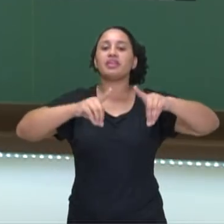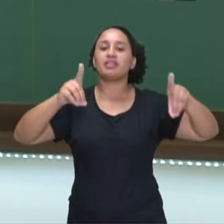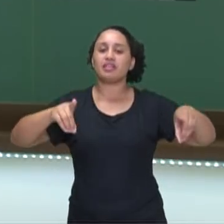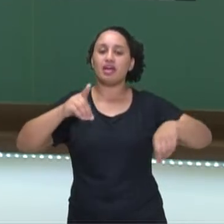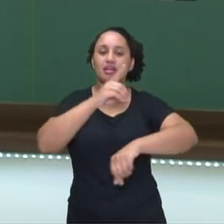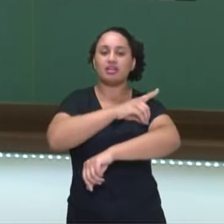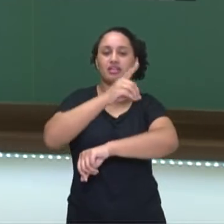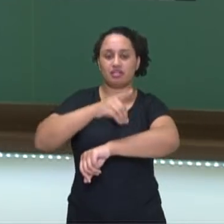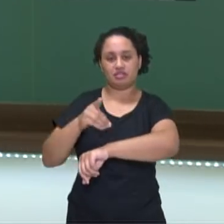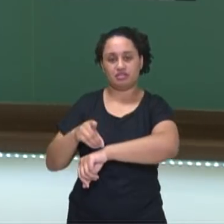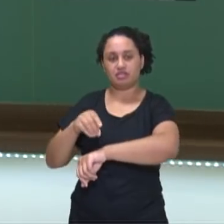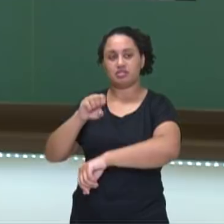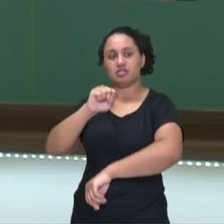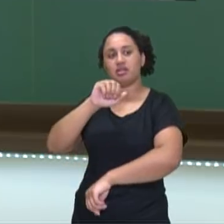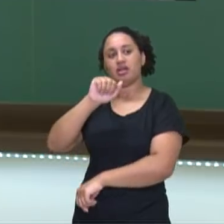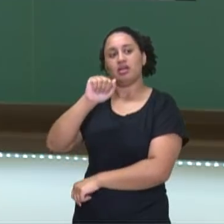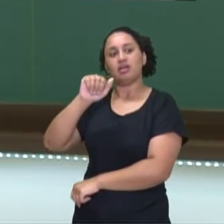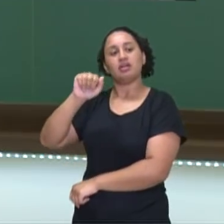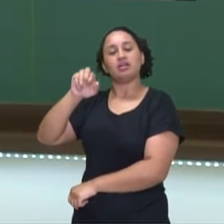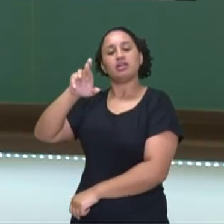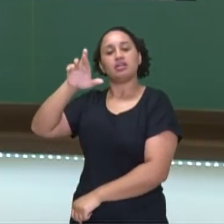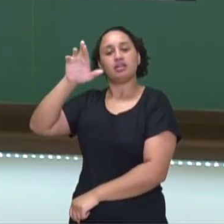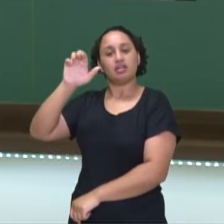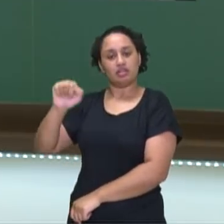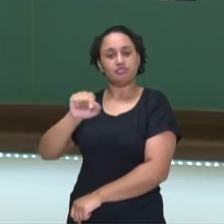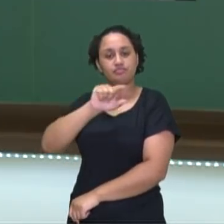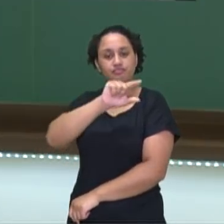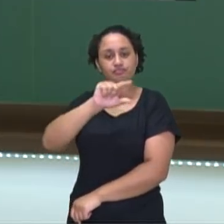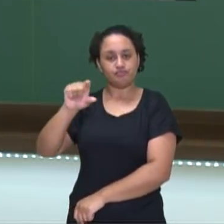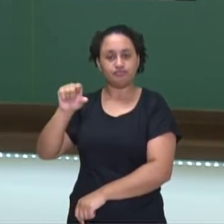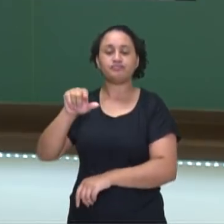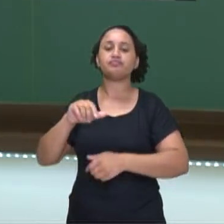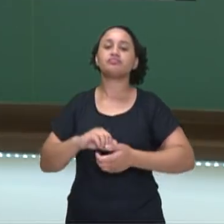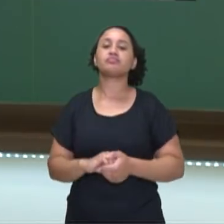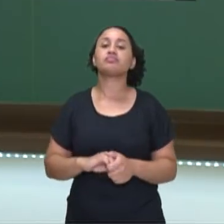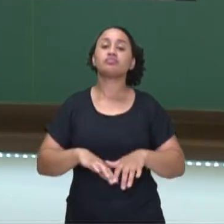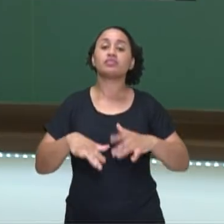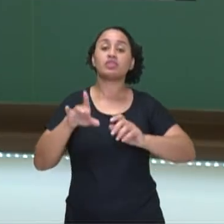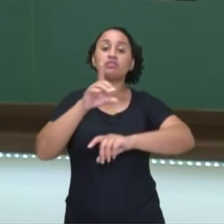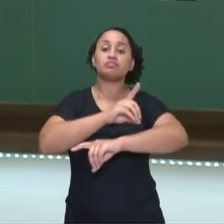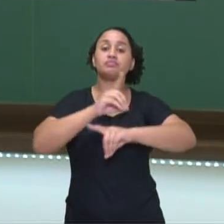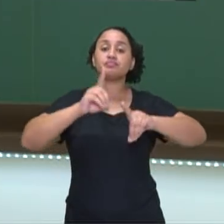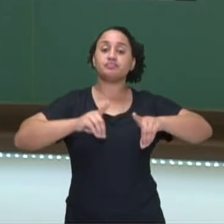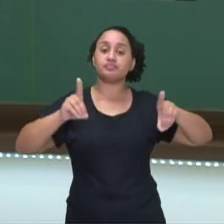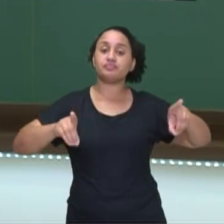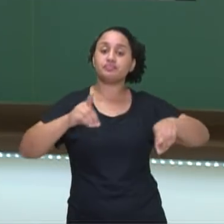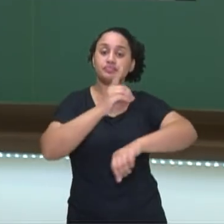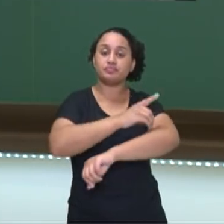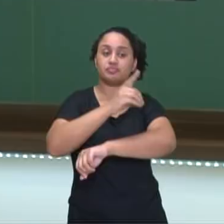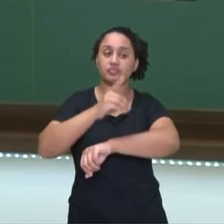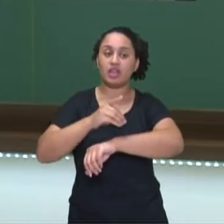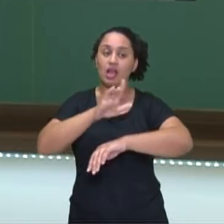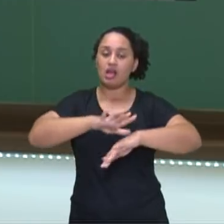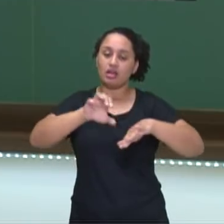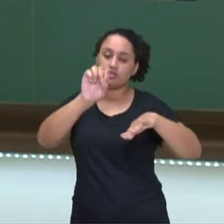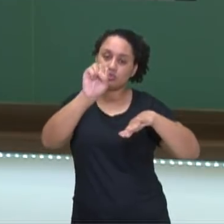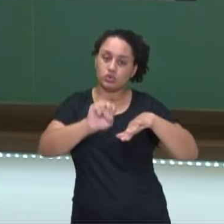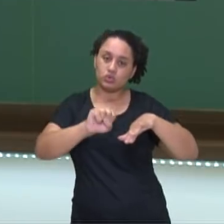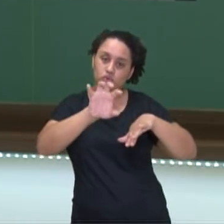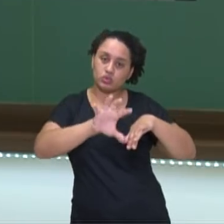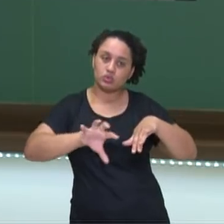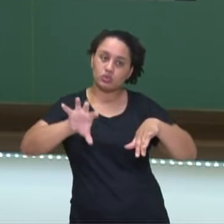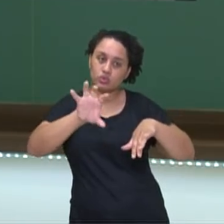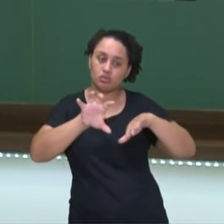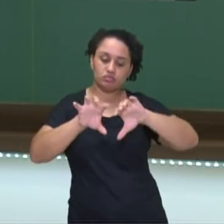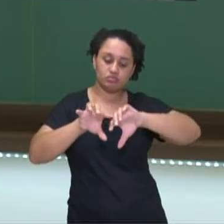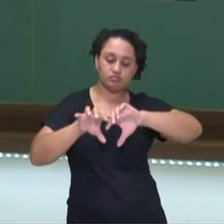Saara, essa referência geográfica na África. Então, o deserto do Saara. Ao sul do deserto do Saara, você tem aqui